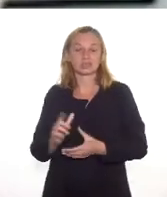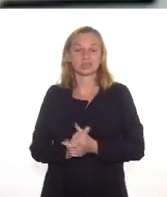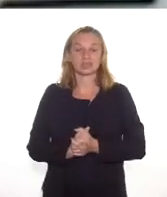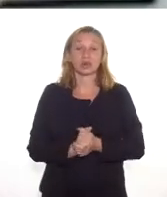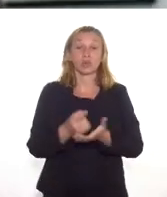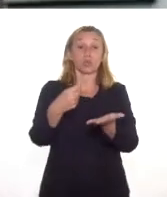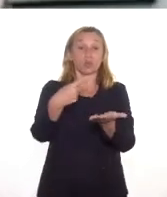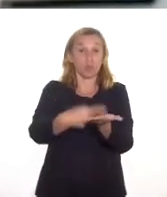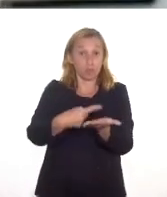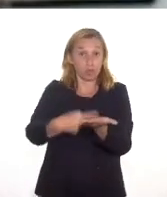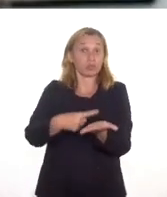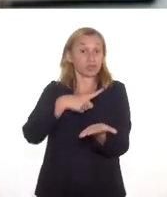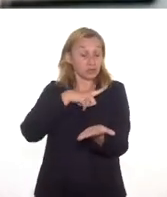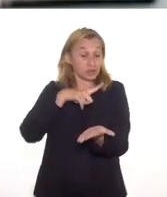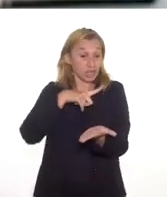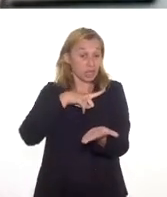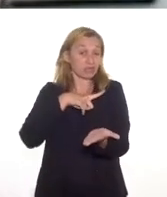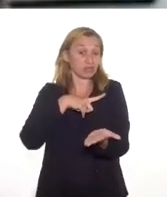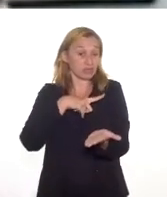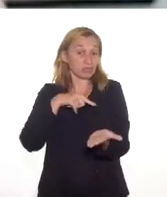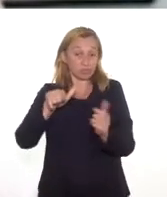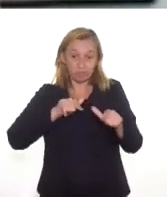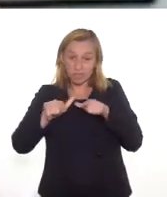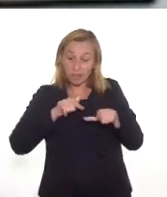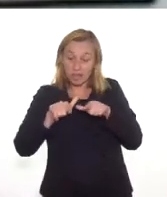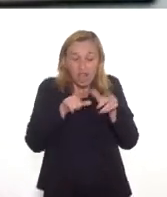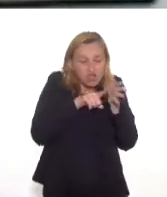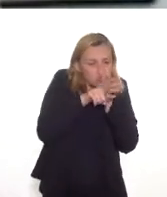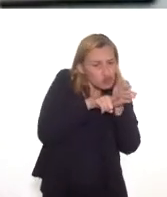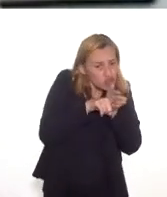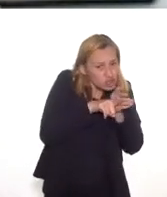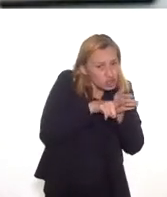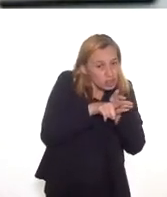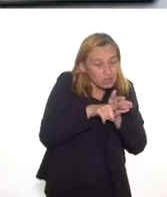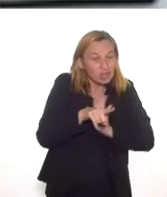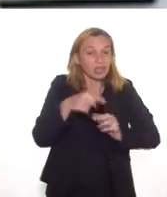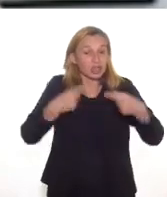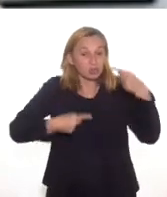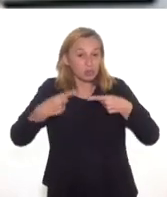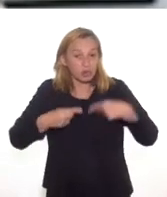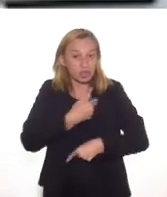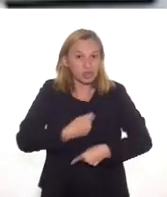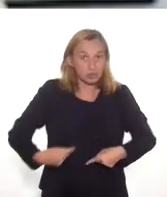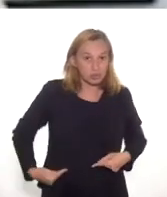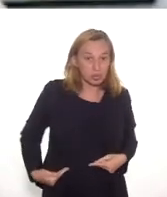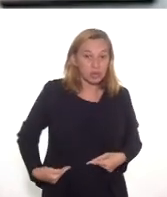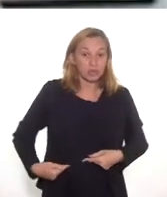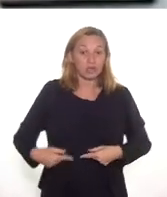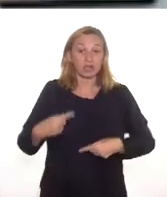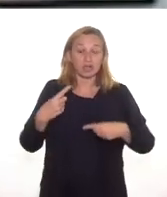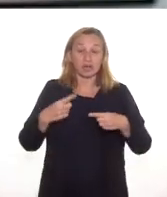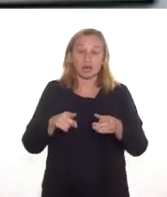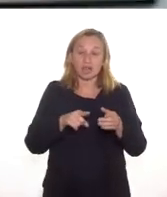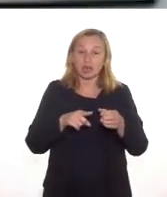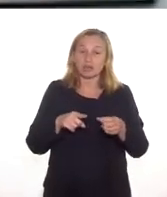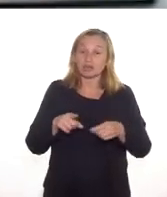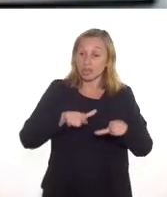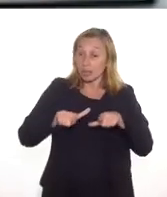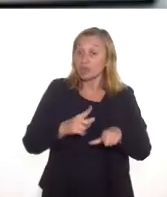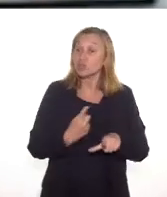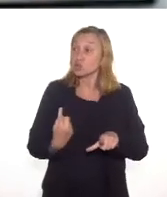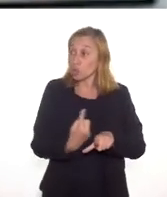o compromisso, o dever de fiscalizar as políticas públicas. Isso é um dever nosso enquanto